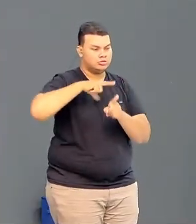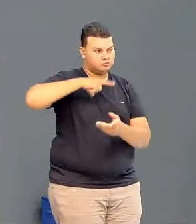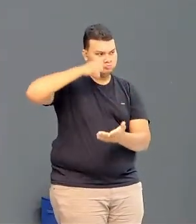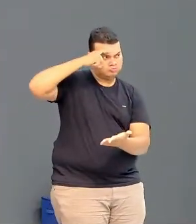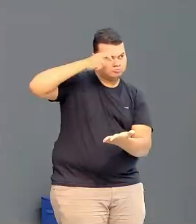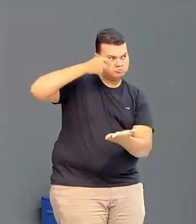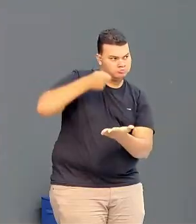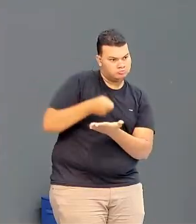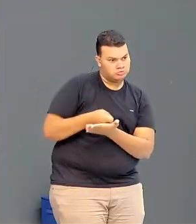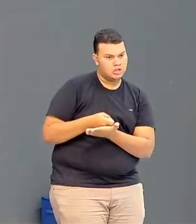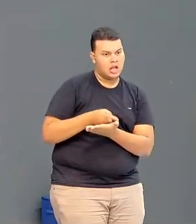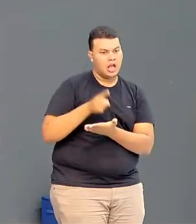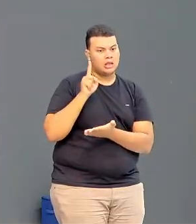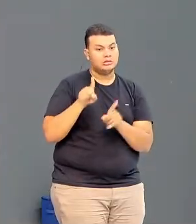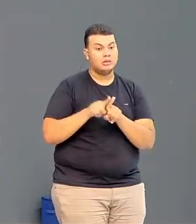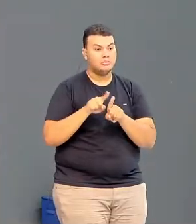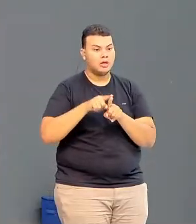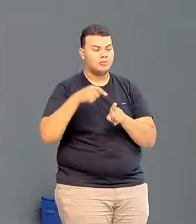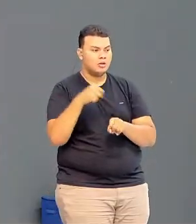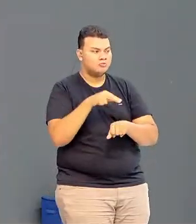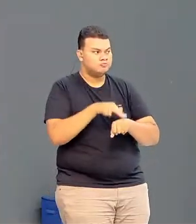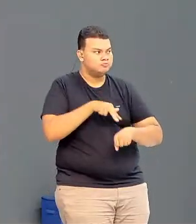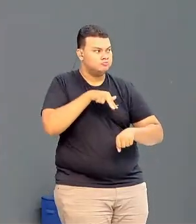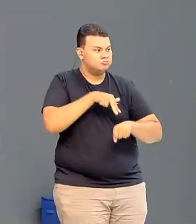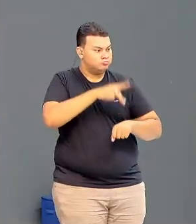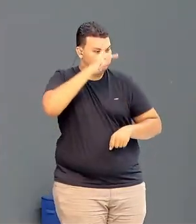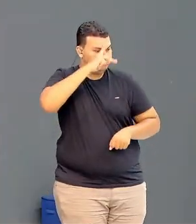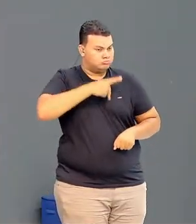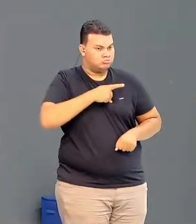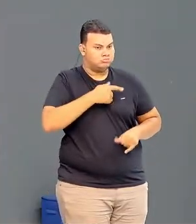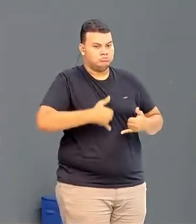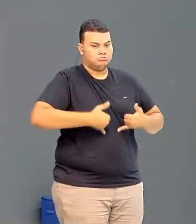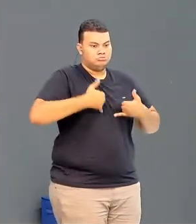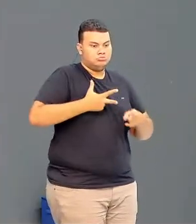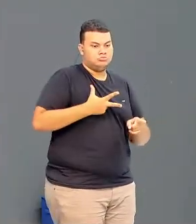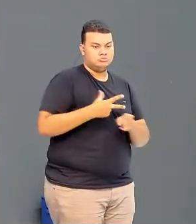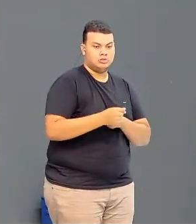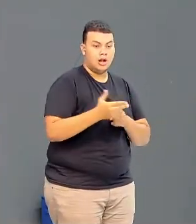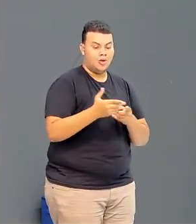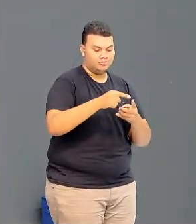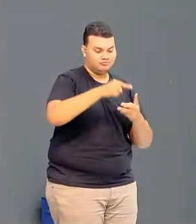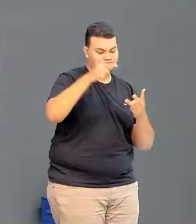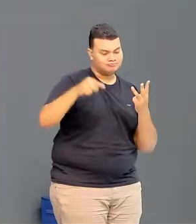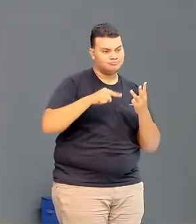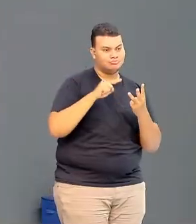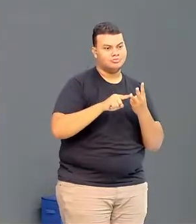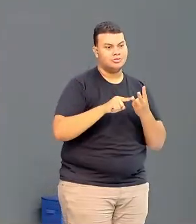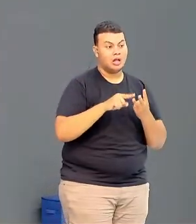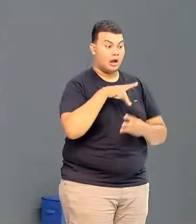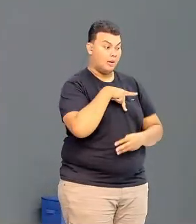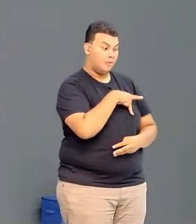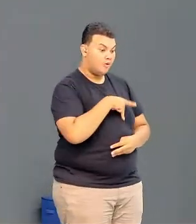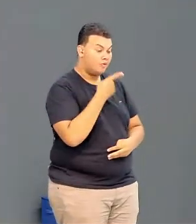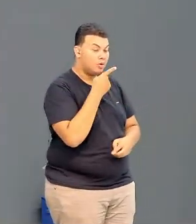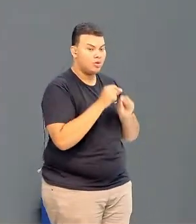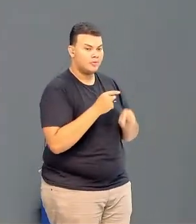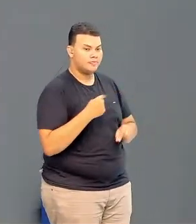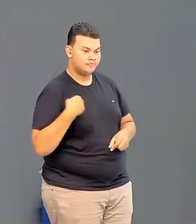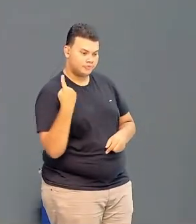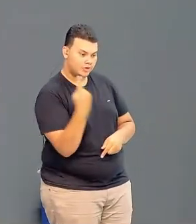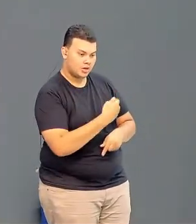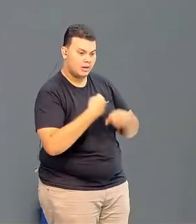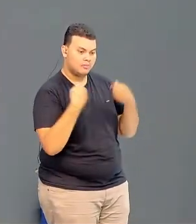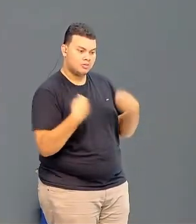esse lugar chamado altivez. E terceiro, o apóstolo Paulo diz que a gente